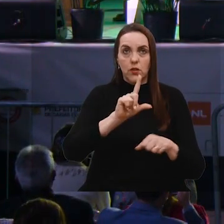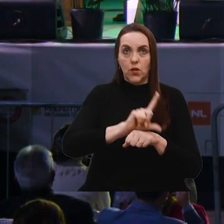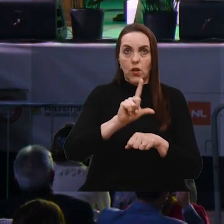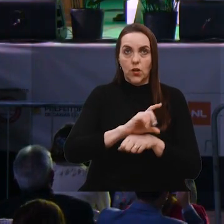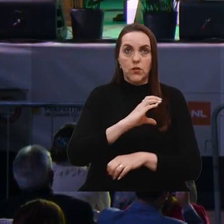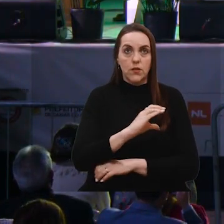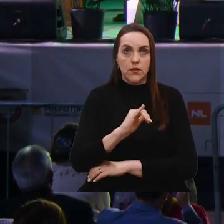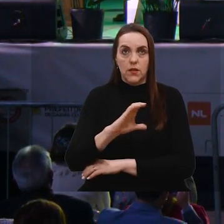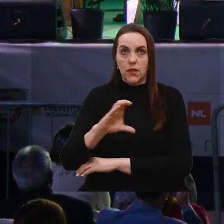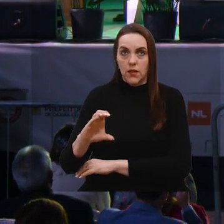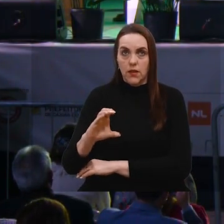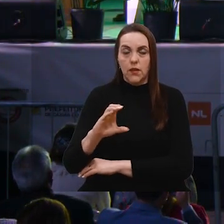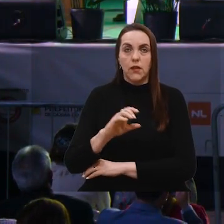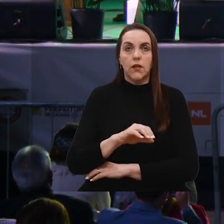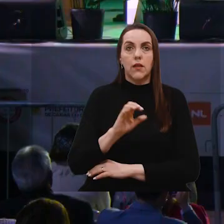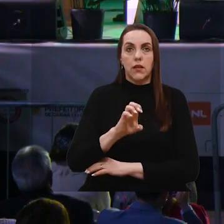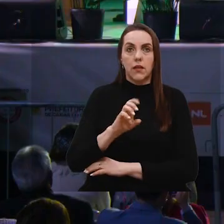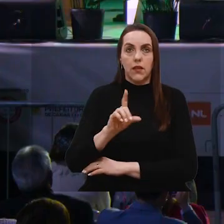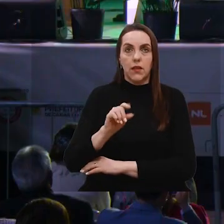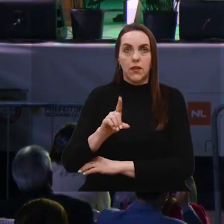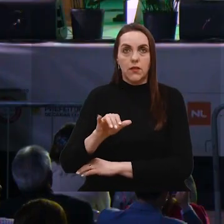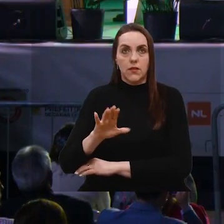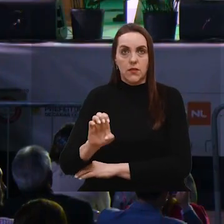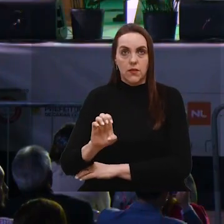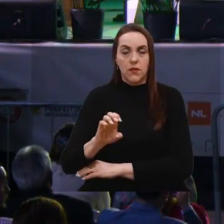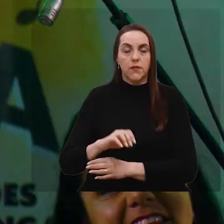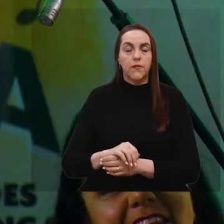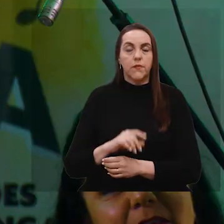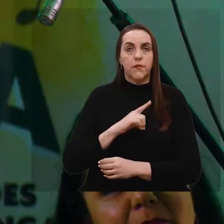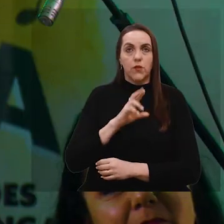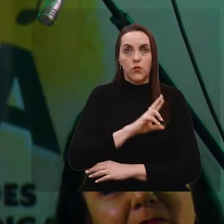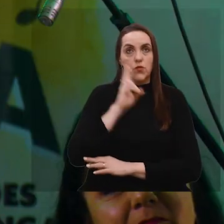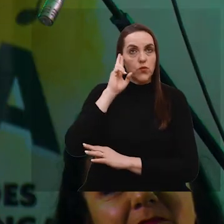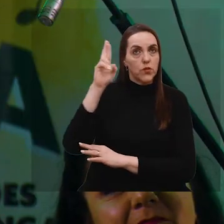representando o Cindy Lojas e SIC, Dalice Manchini,